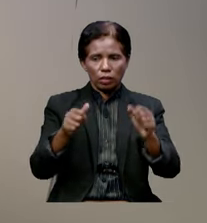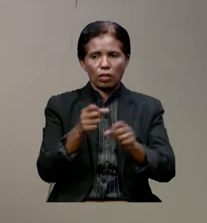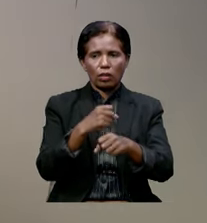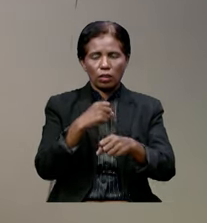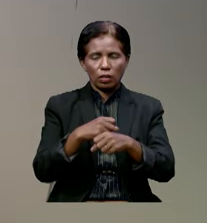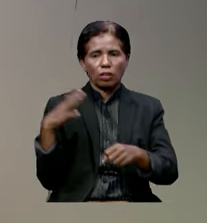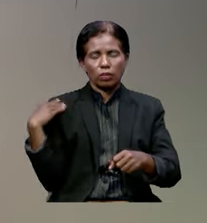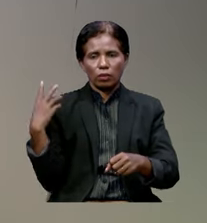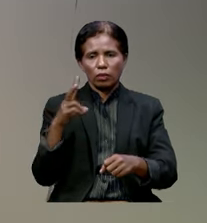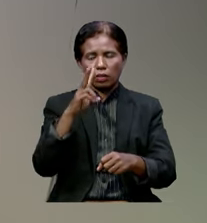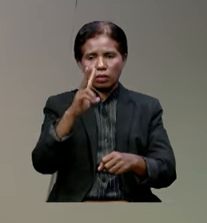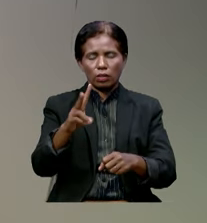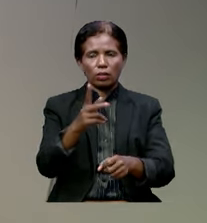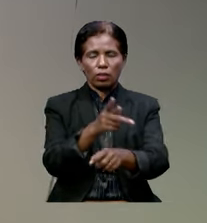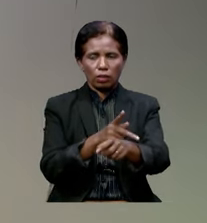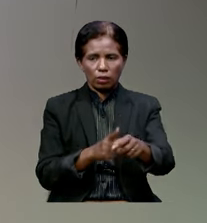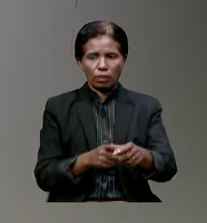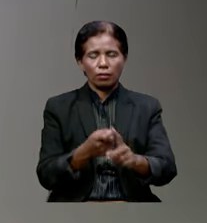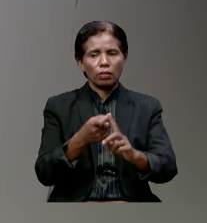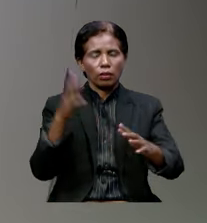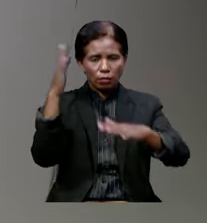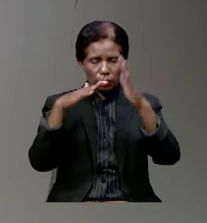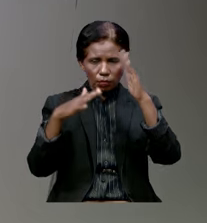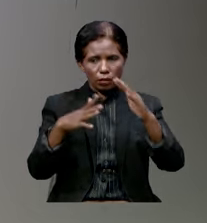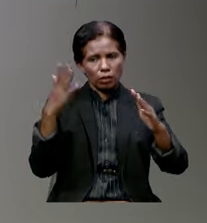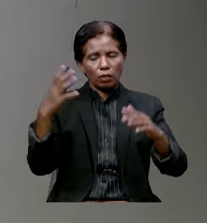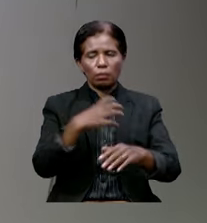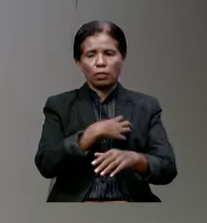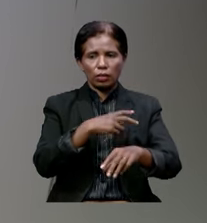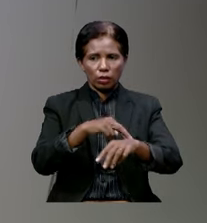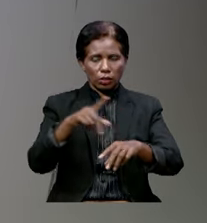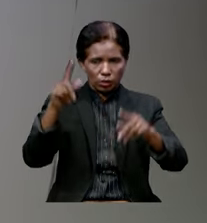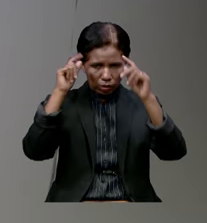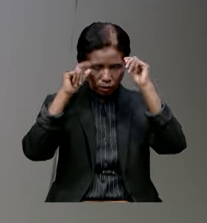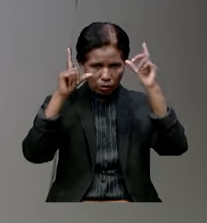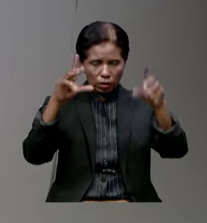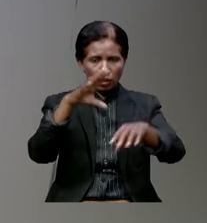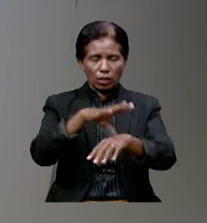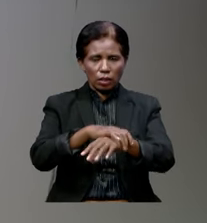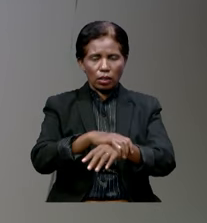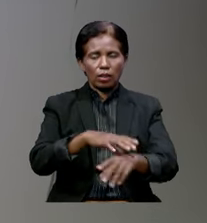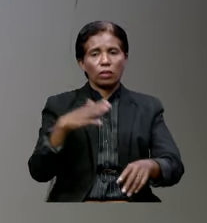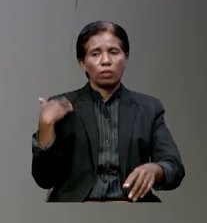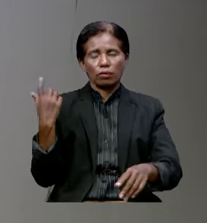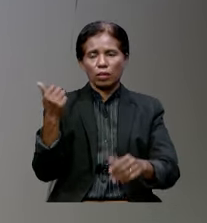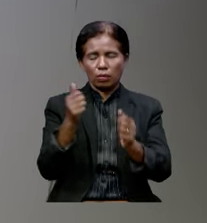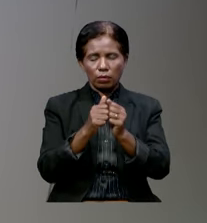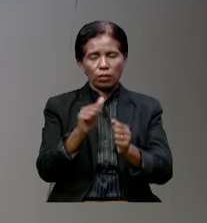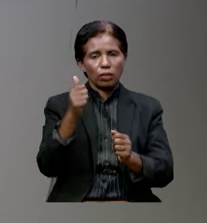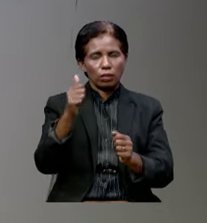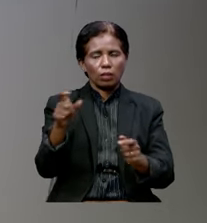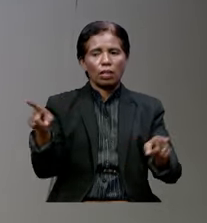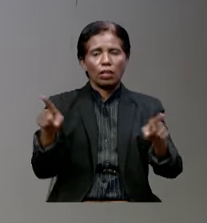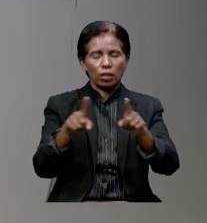resulta jovem em rua Retancané. Nesse confronto, né, Polícia Nacional Timor-Leste detém jovem na Insanulo, Hanessa autor